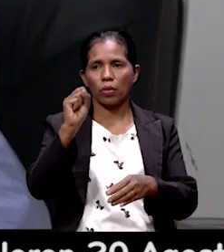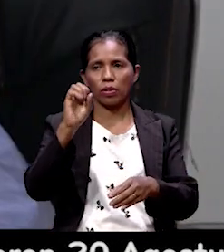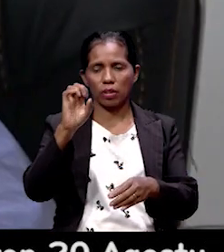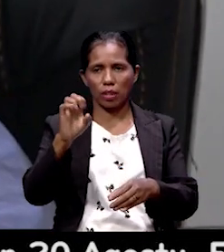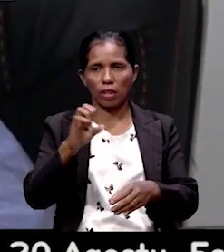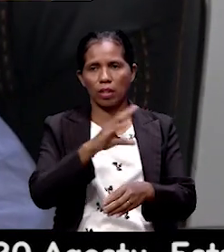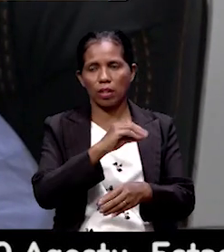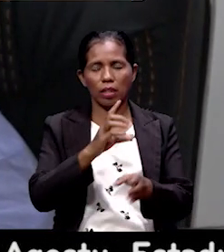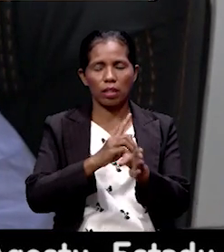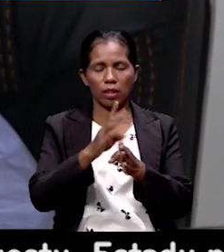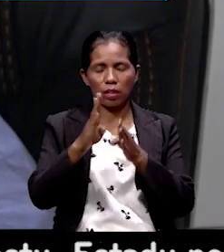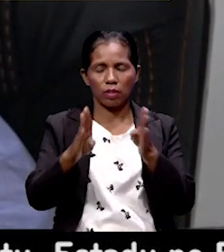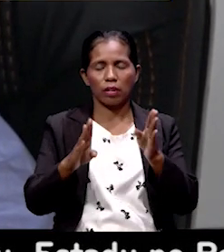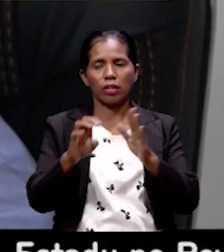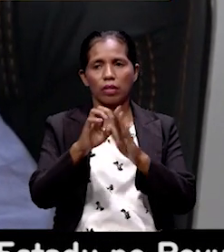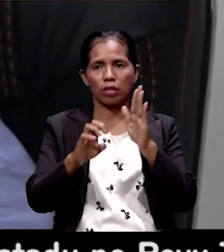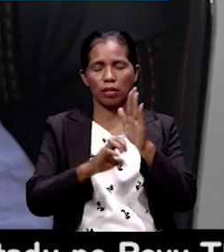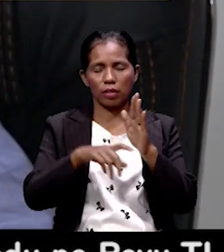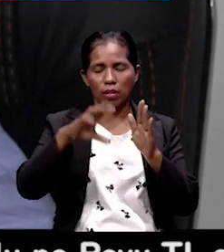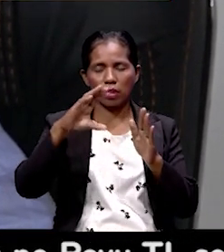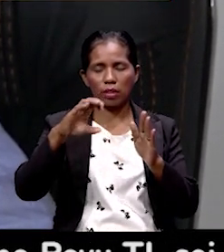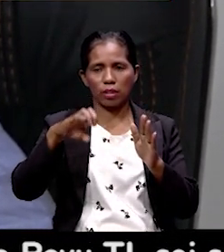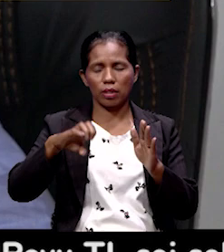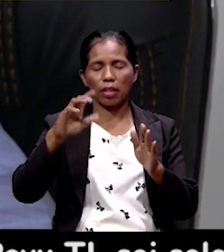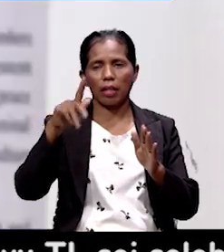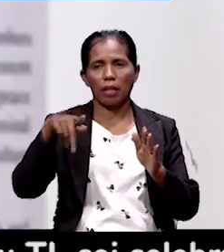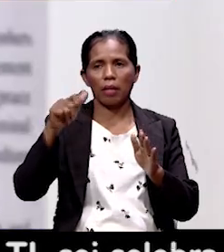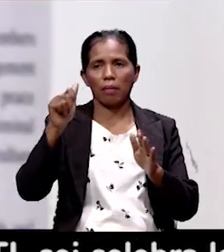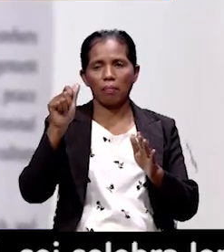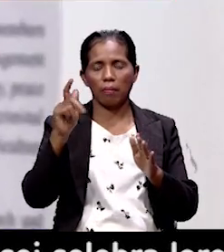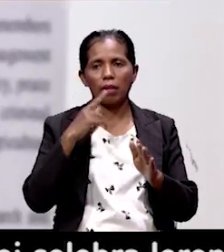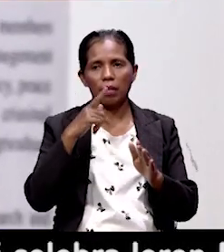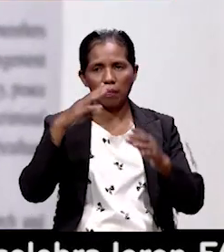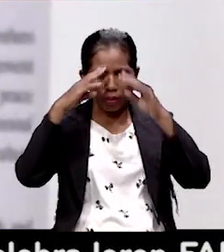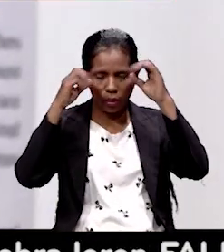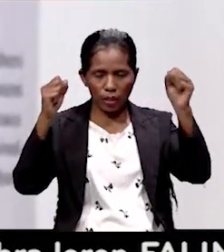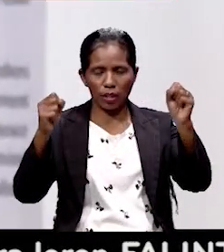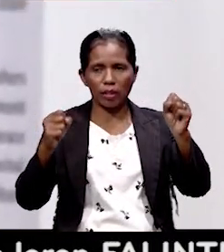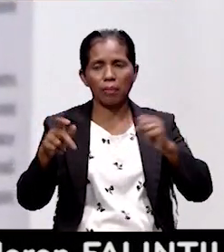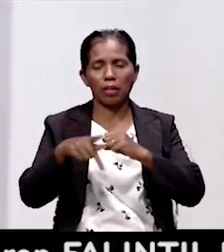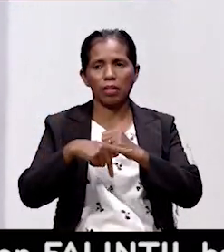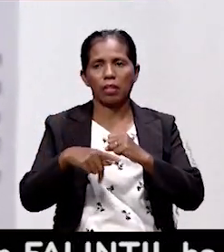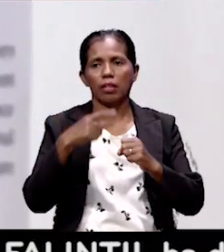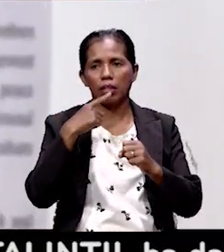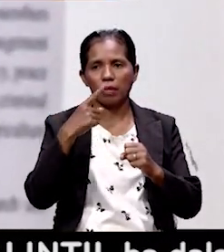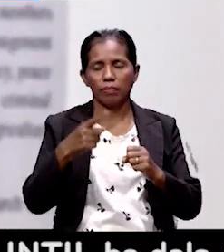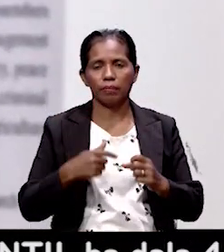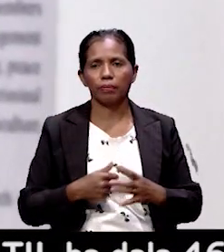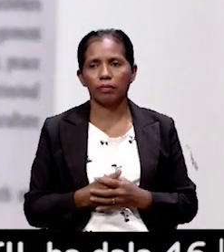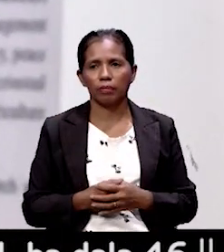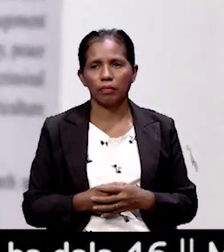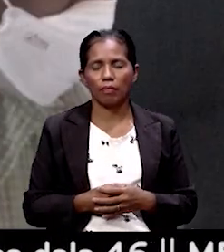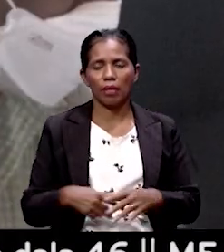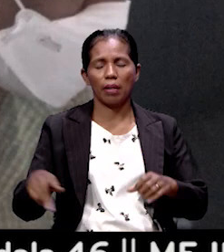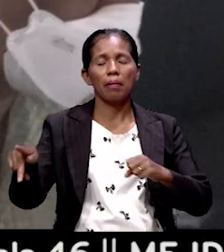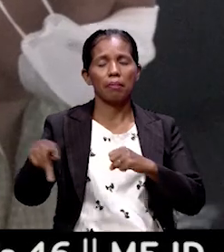Belo, diretor executivo CEPAT, João Vavida, presidente trabalhista Ângela Freitas do Celuctan.